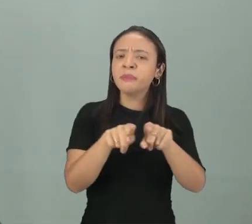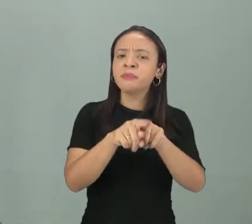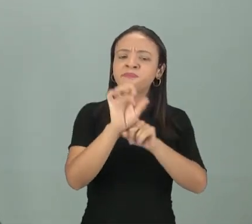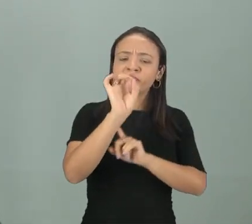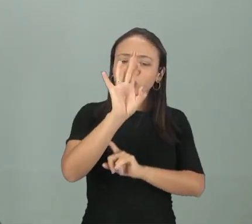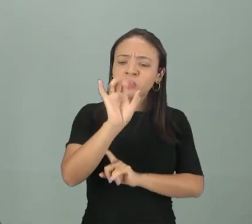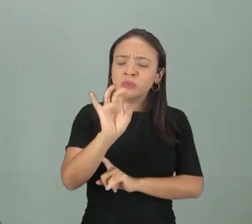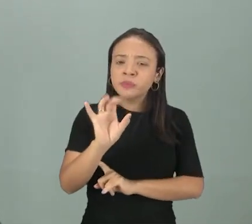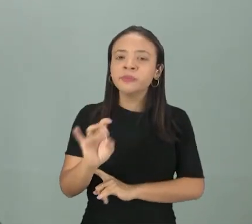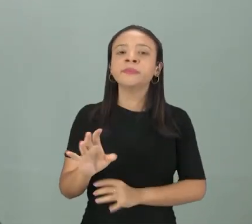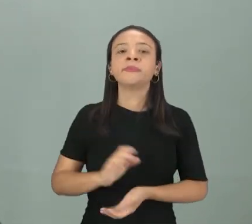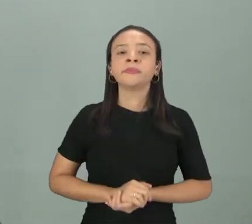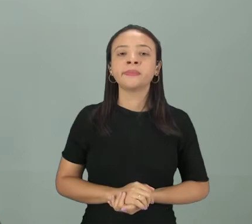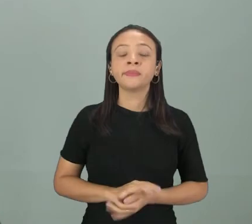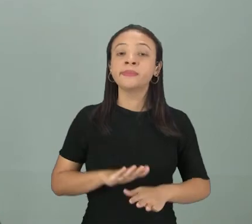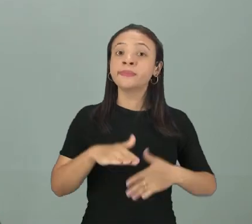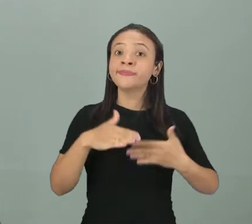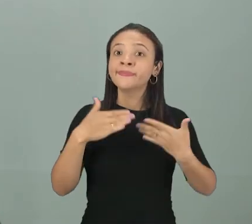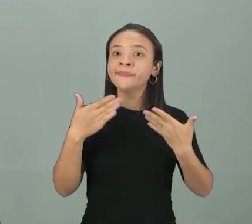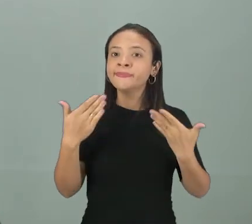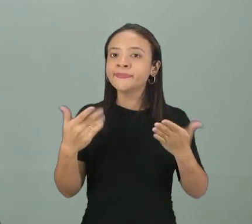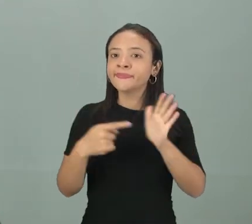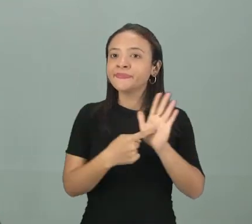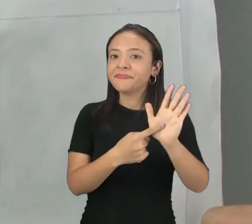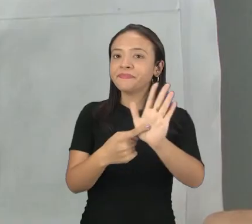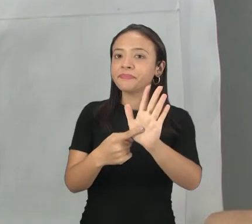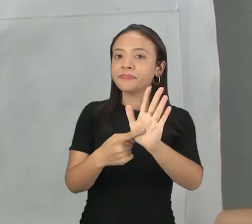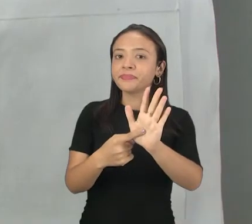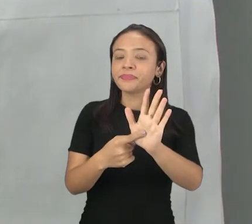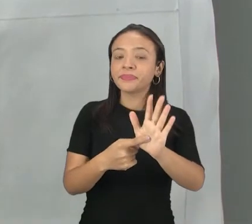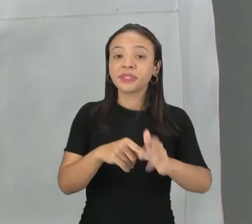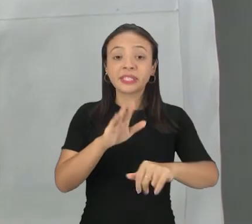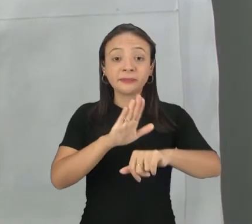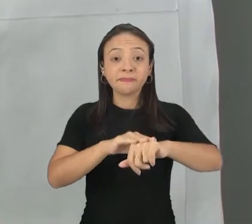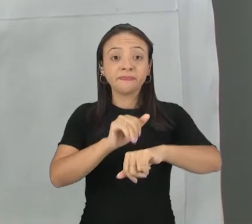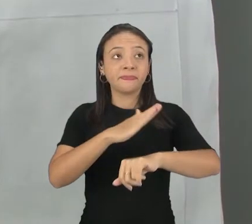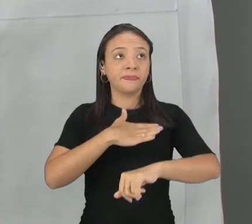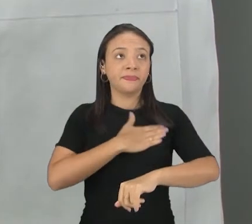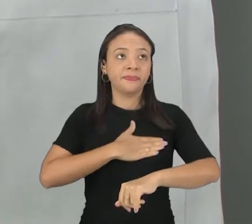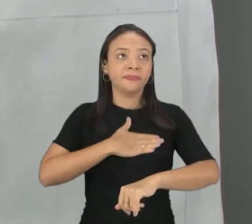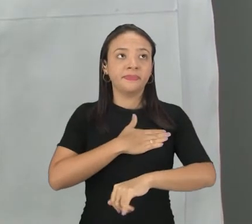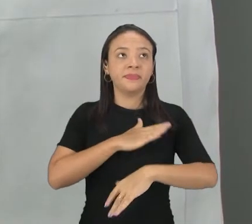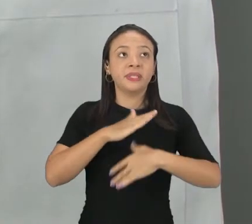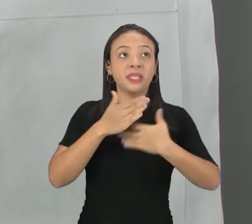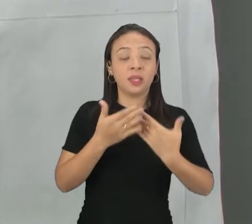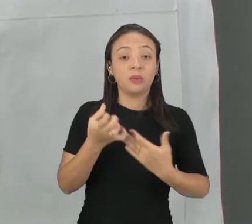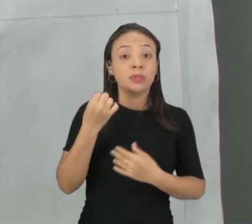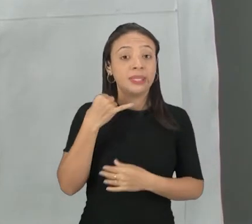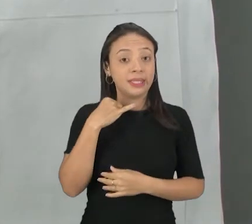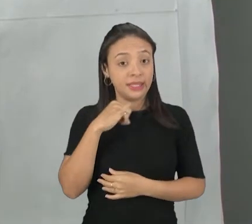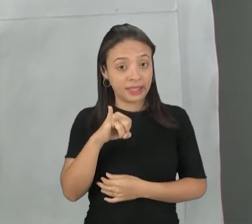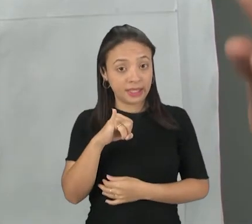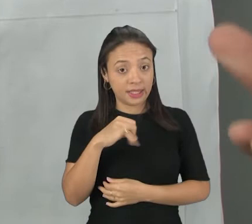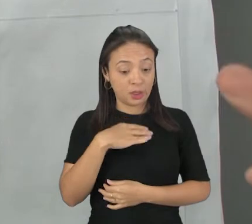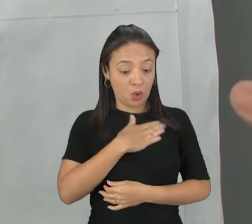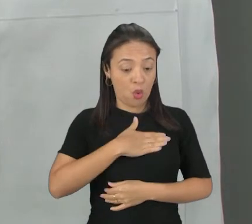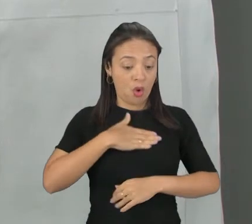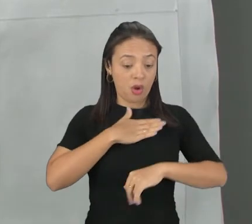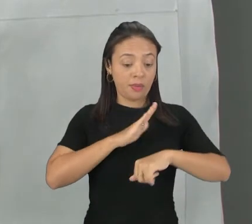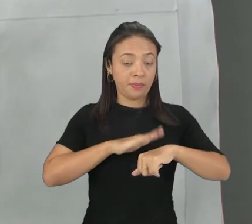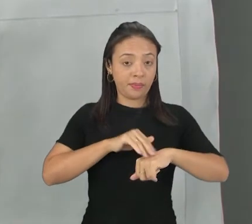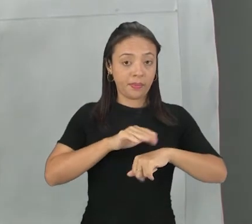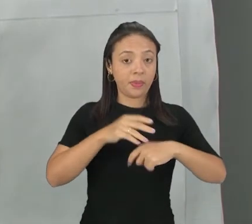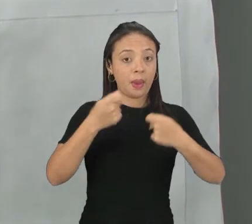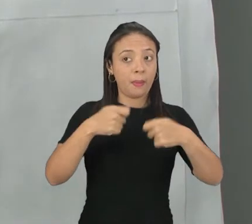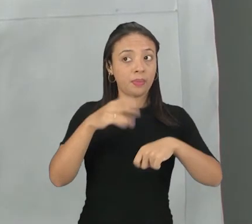preferências Qual a atração foi a preferida bom se nós estamos falando de uma atração preferida nós